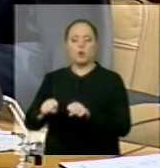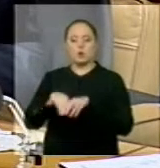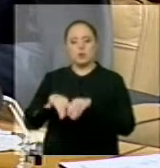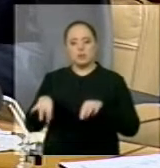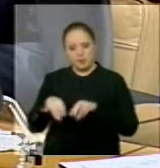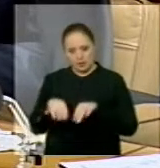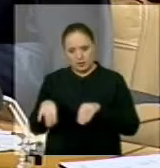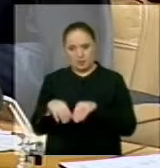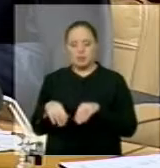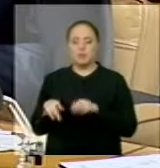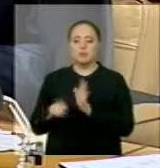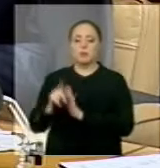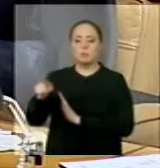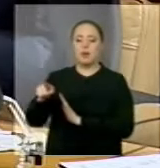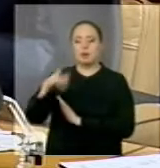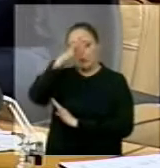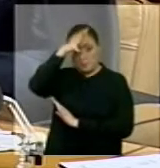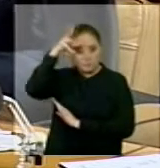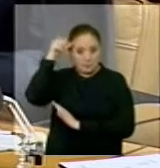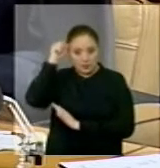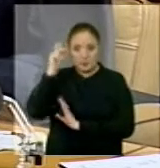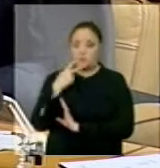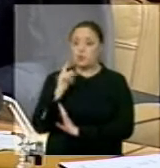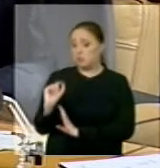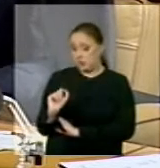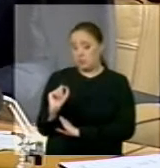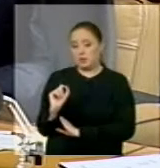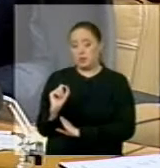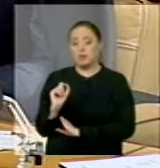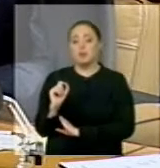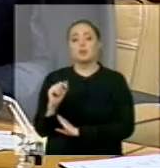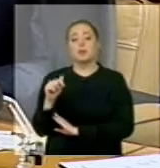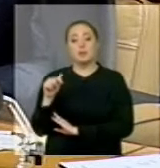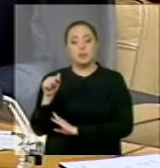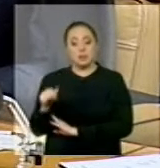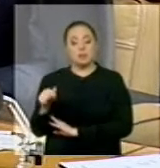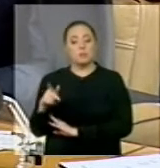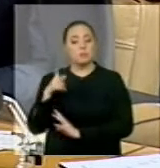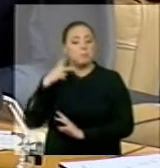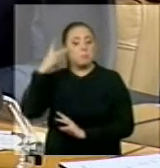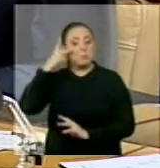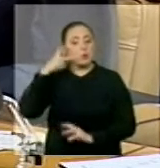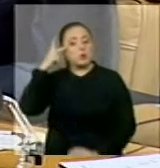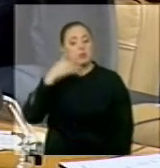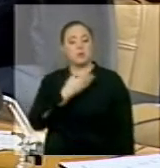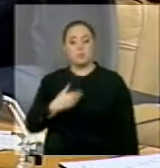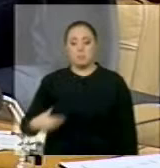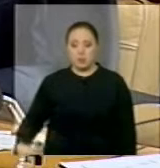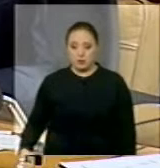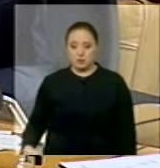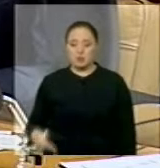na região amazônica, dizendo que esta correta política pública